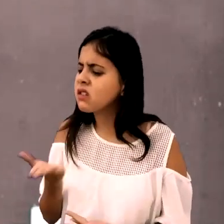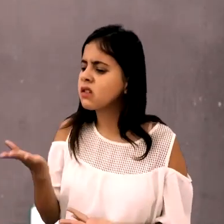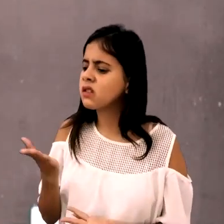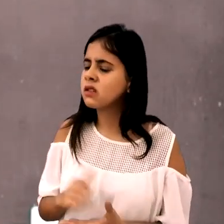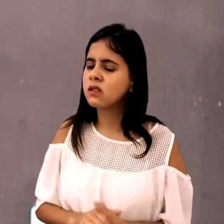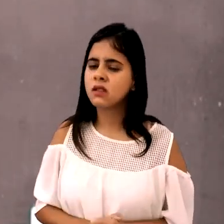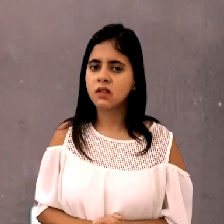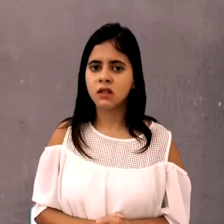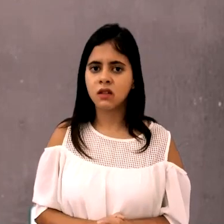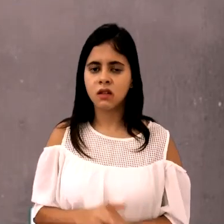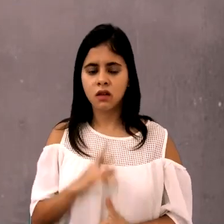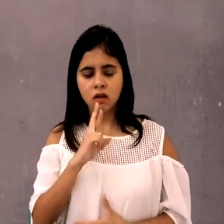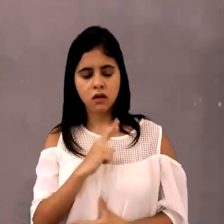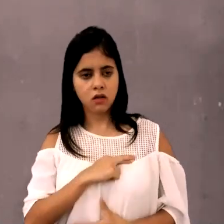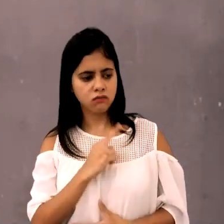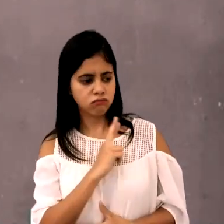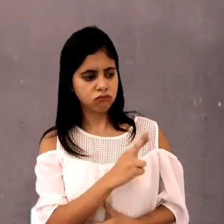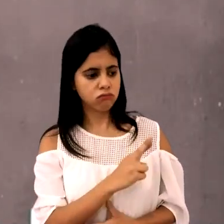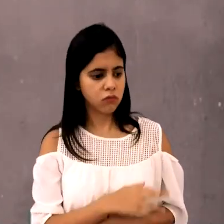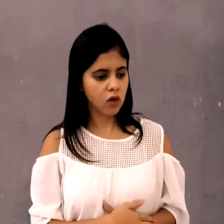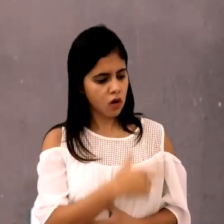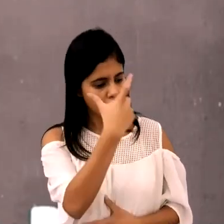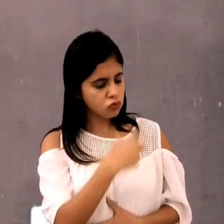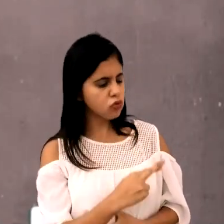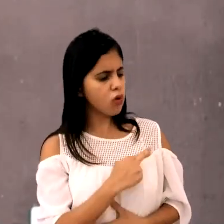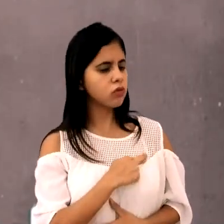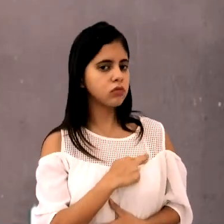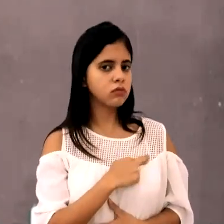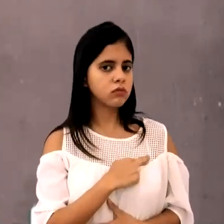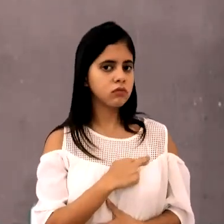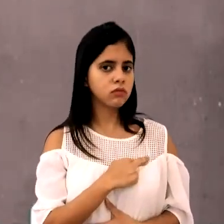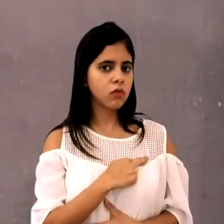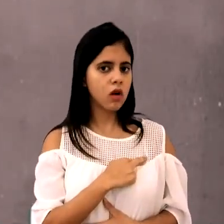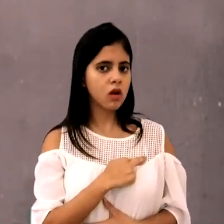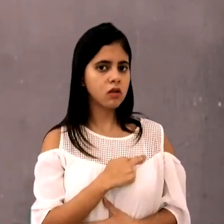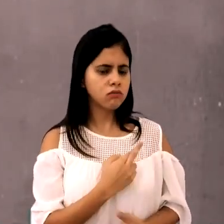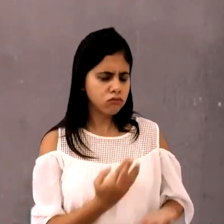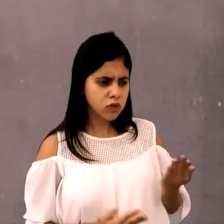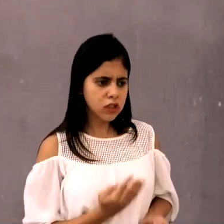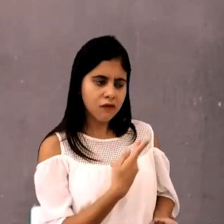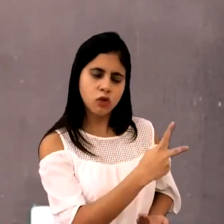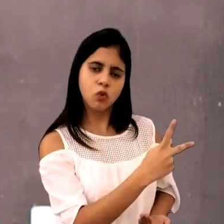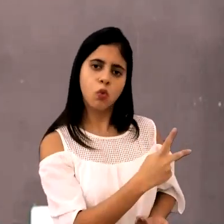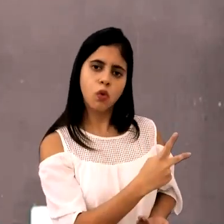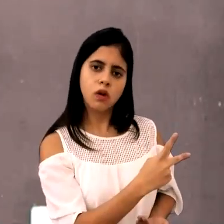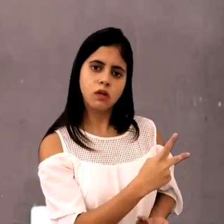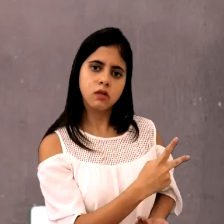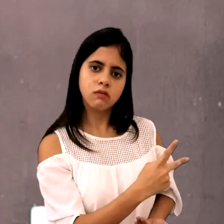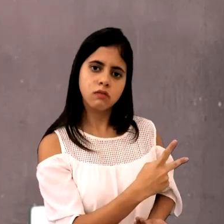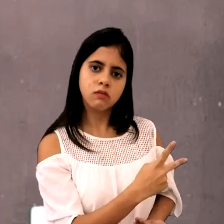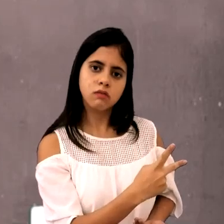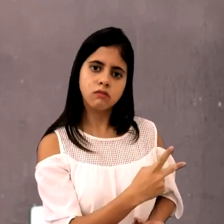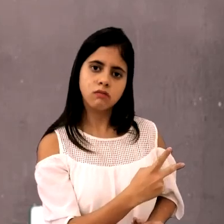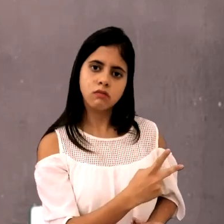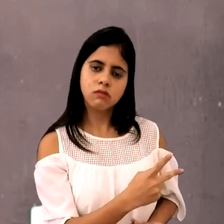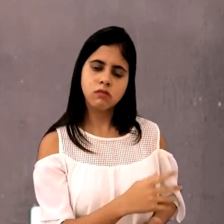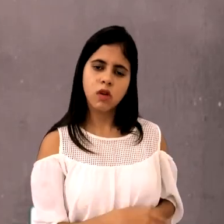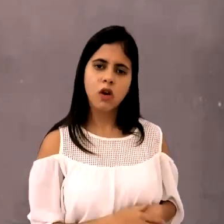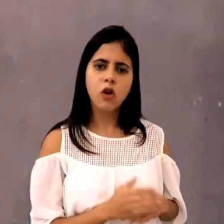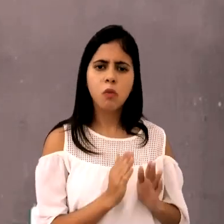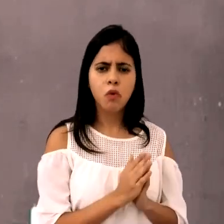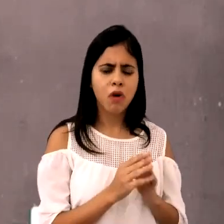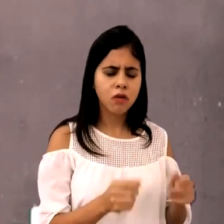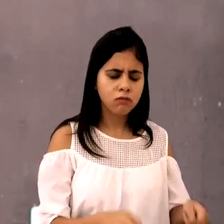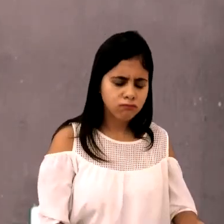você? Ela respondeu: sou Ruth, a sua serva. Estenda a sua capa sobre esta